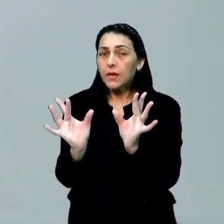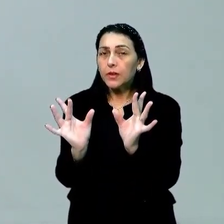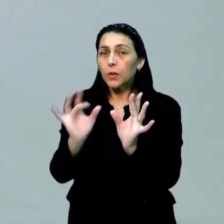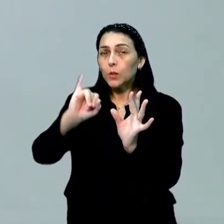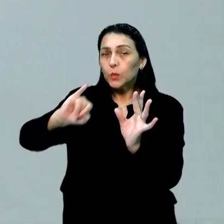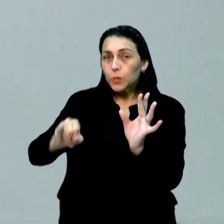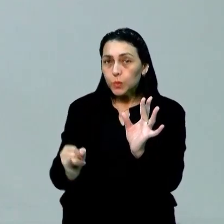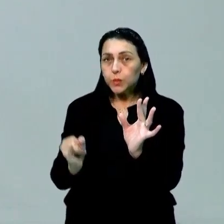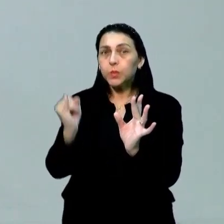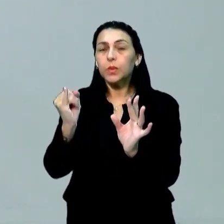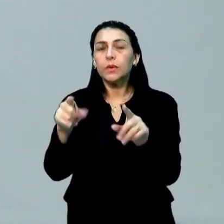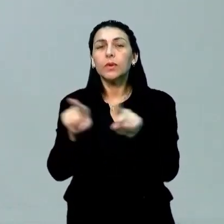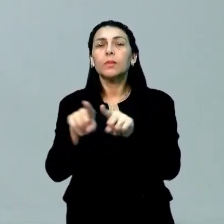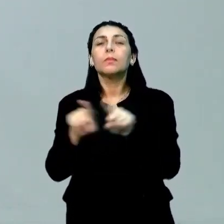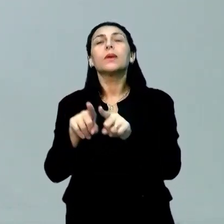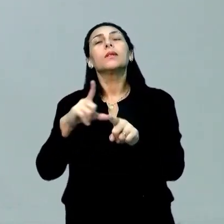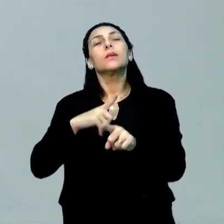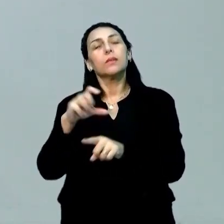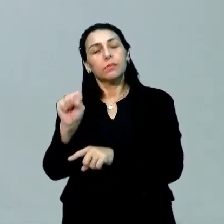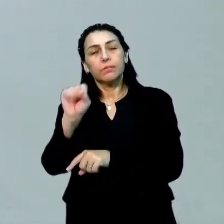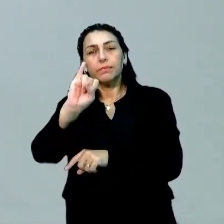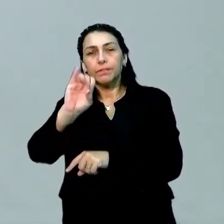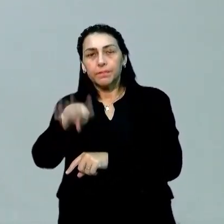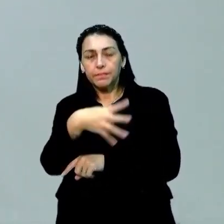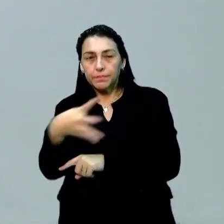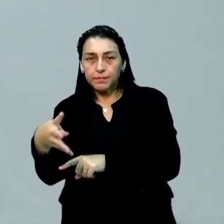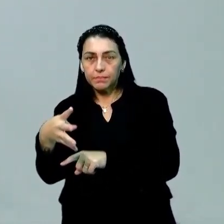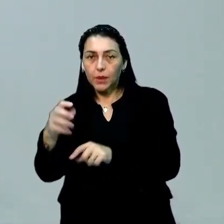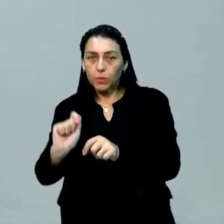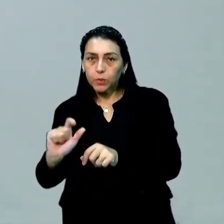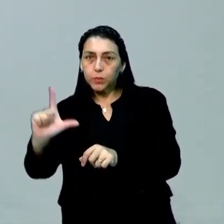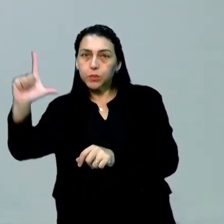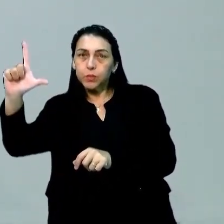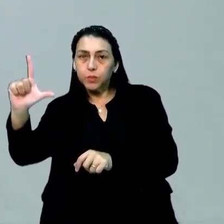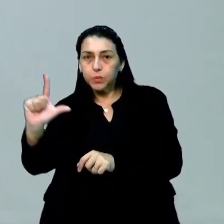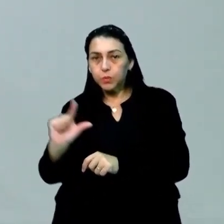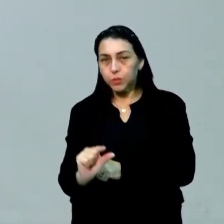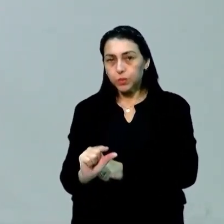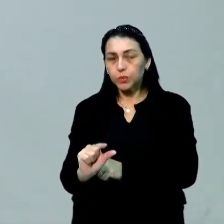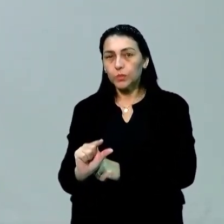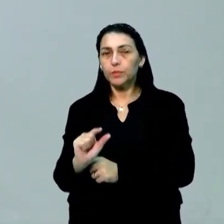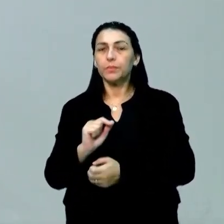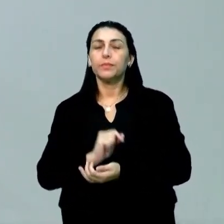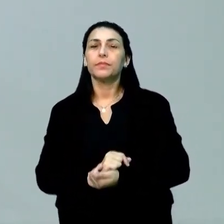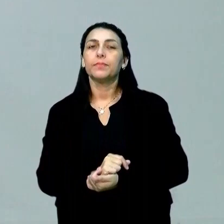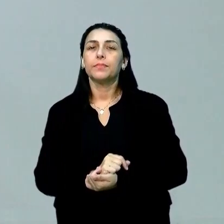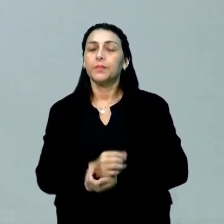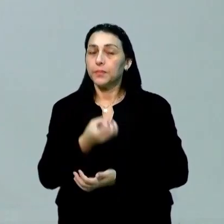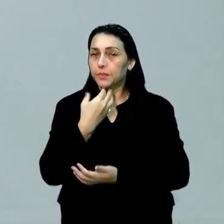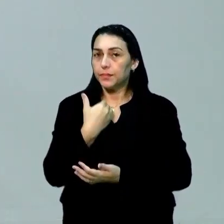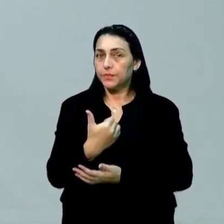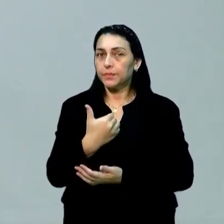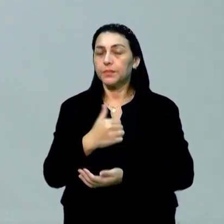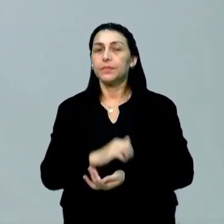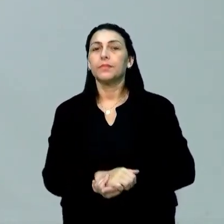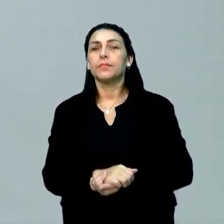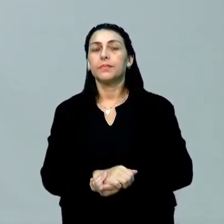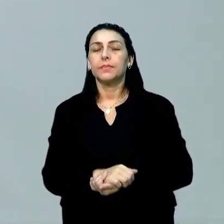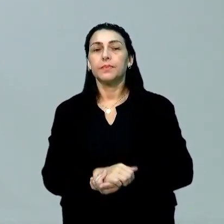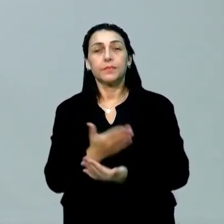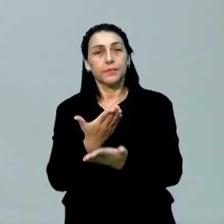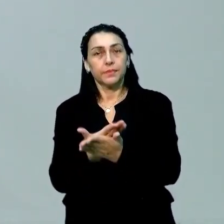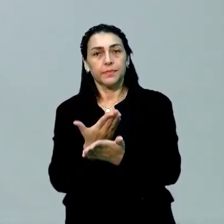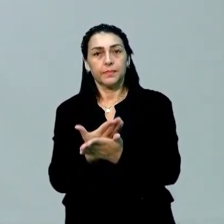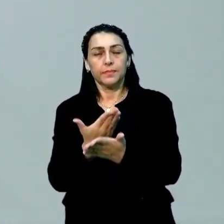juros, essas coisas, também temos uma tabela, tanto para crescer como para depreciar. Tudo bem? A gente vai